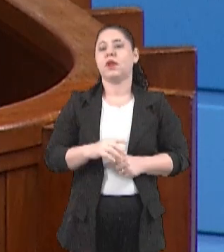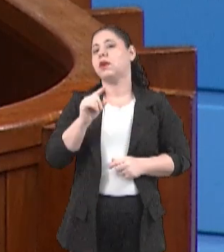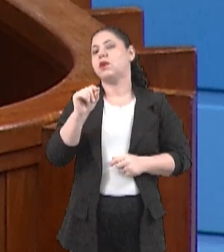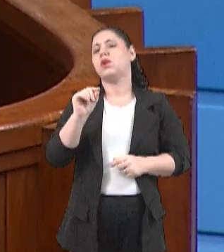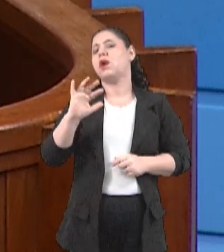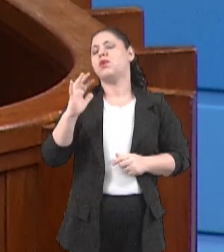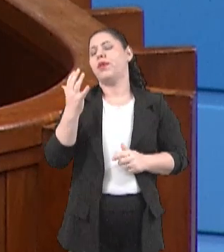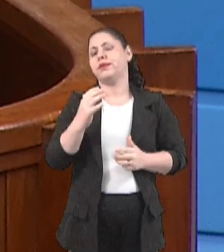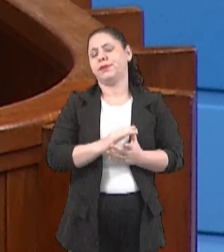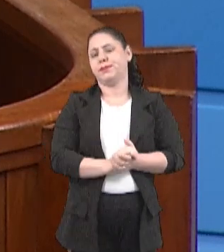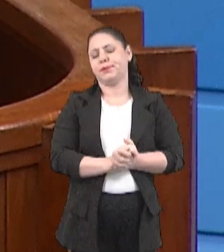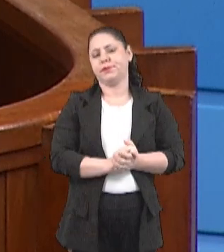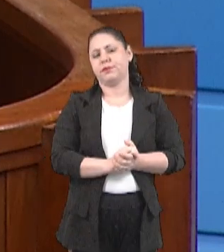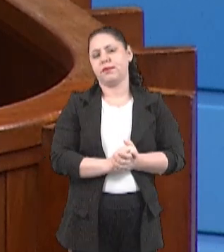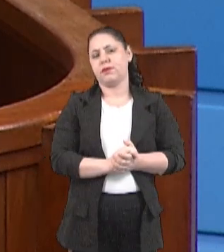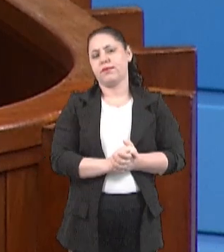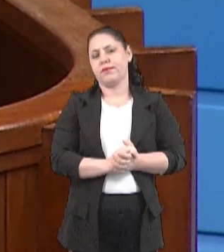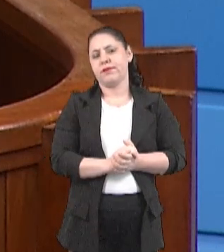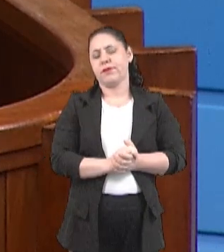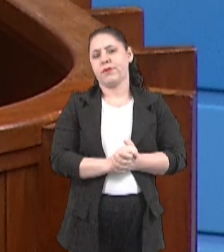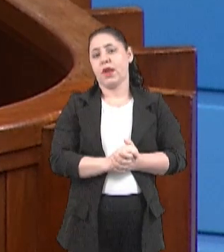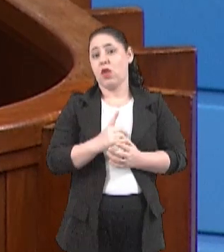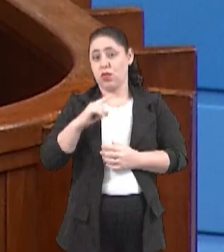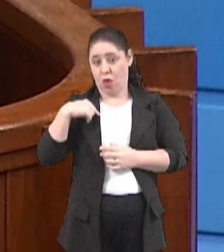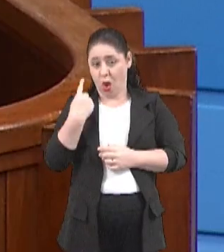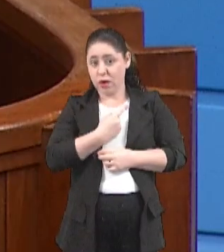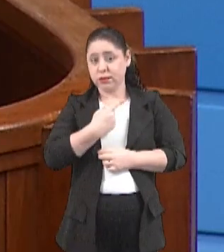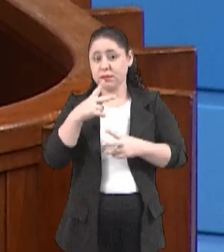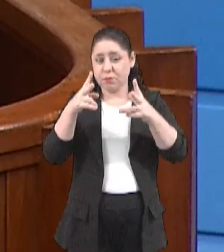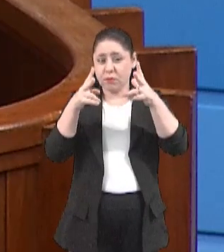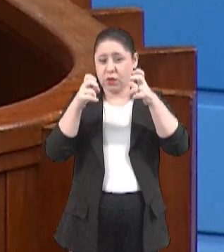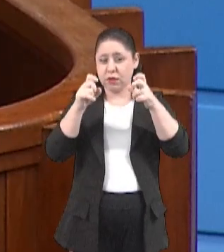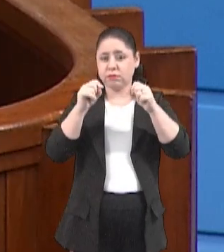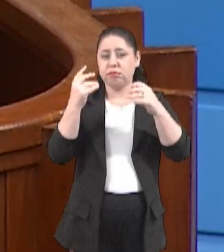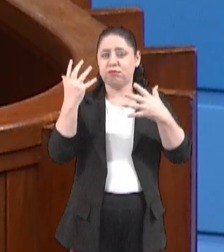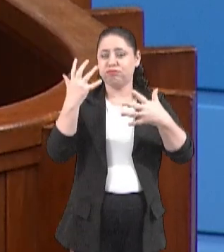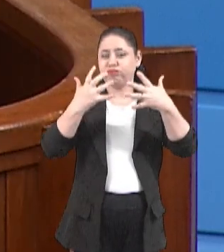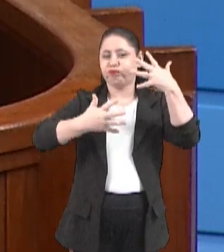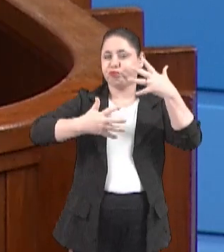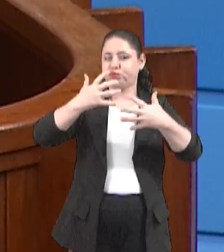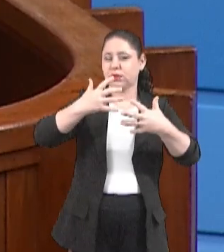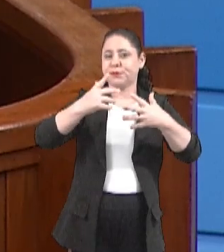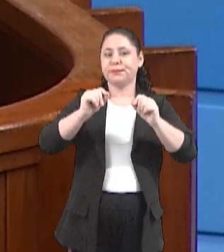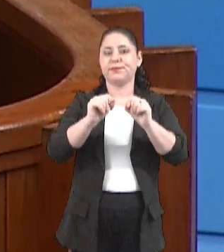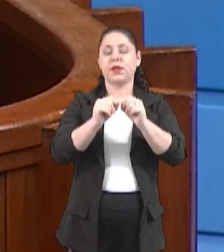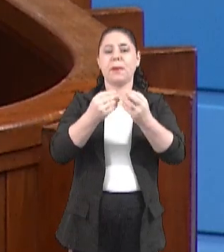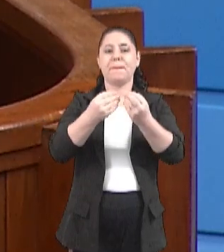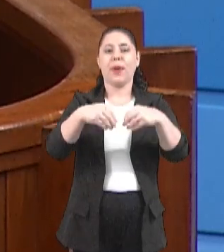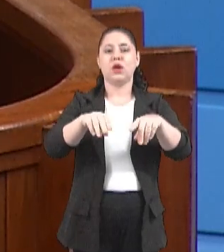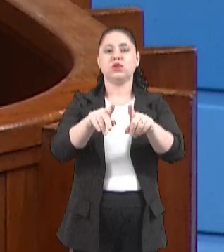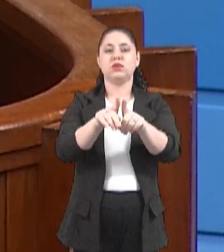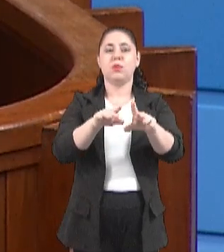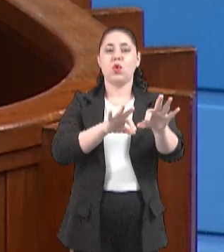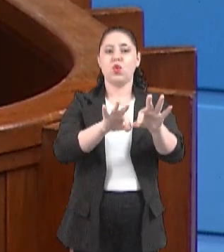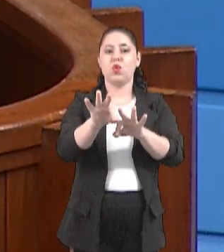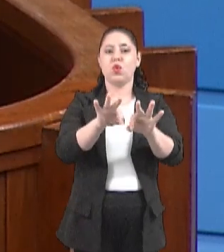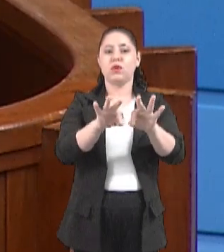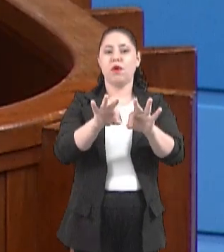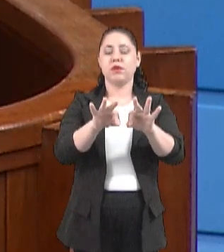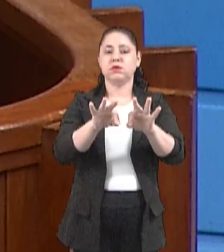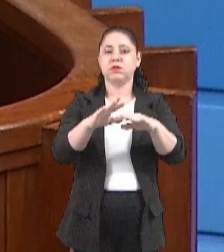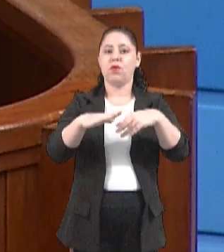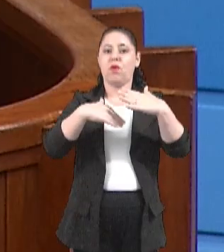percebe que isso também interfere num processo de organização do